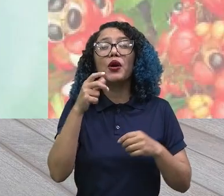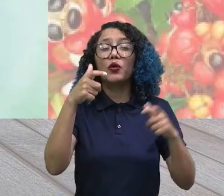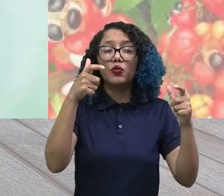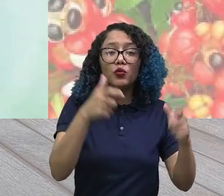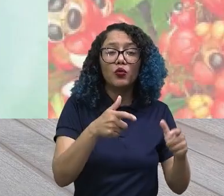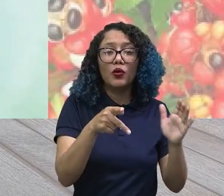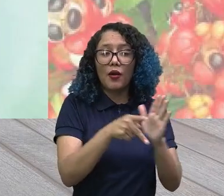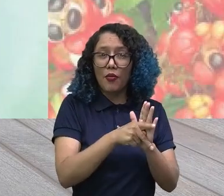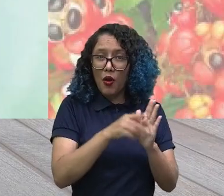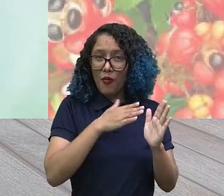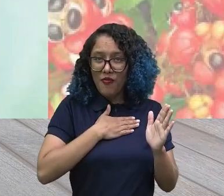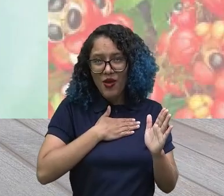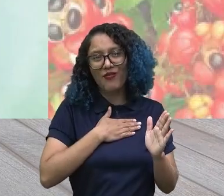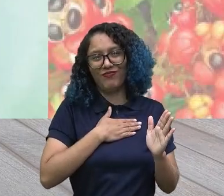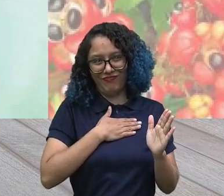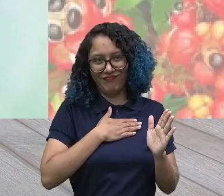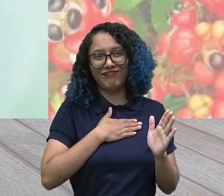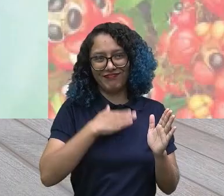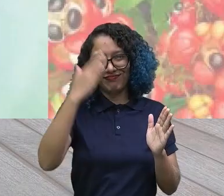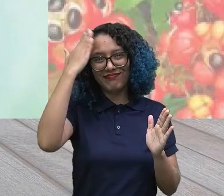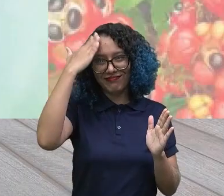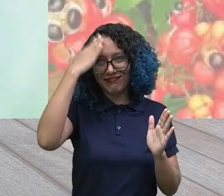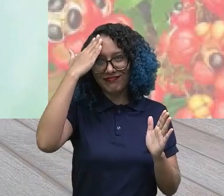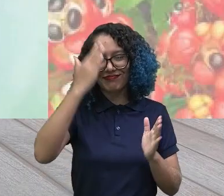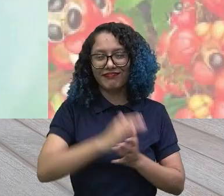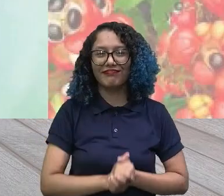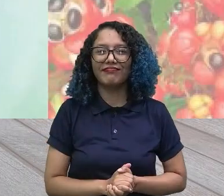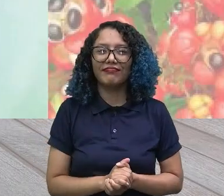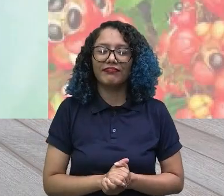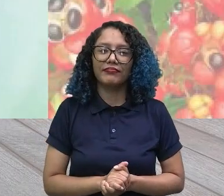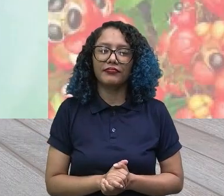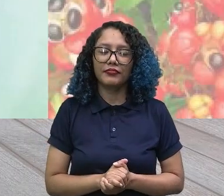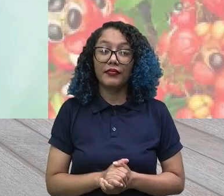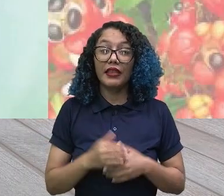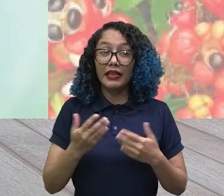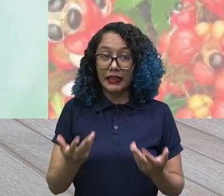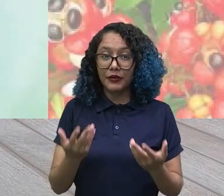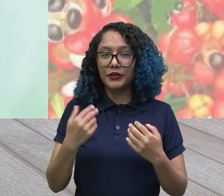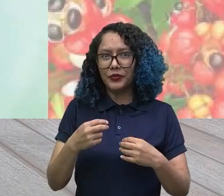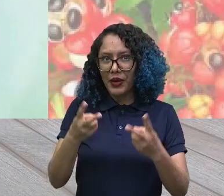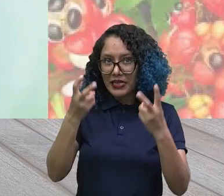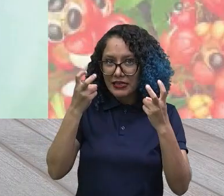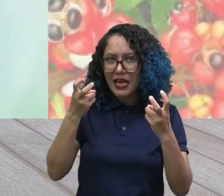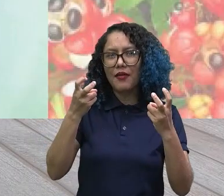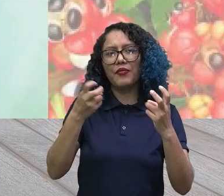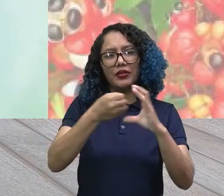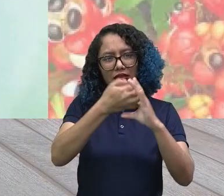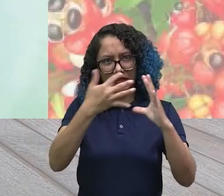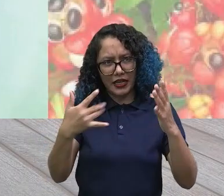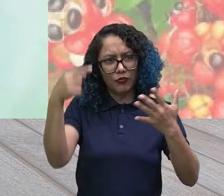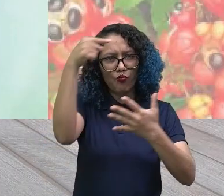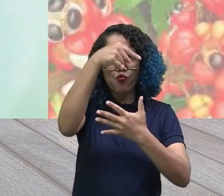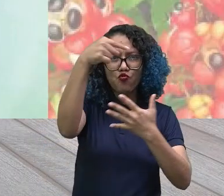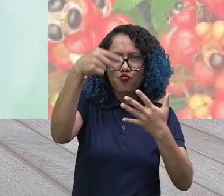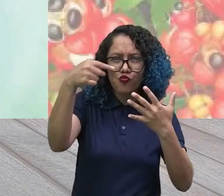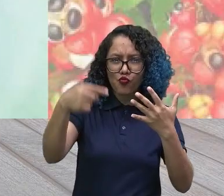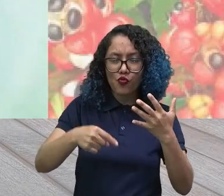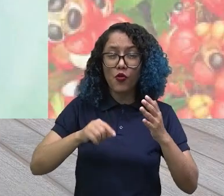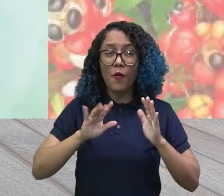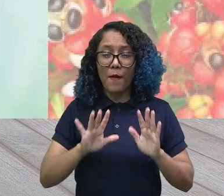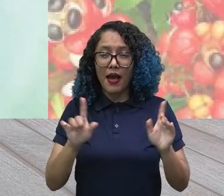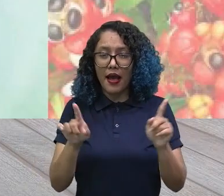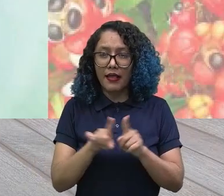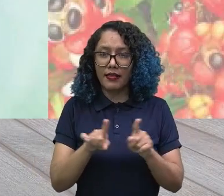mesmo. Então, a gente observa, né, gente, essas características, tá? Mas também, a